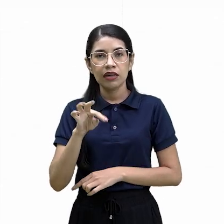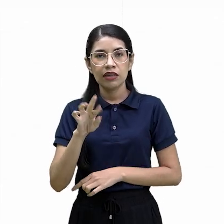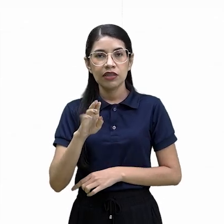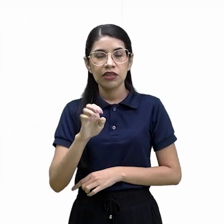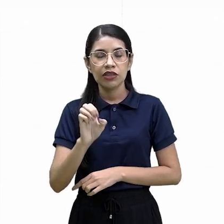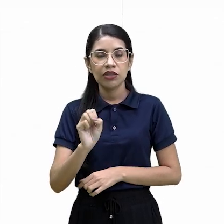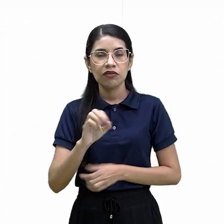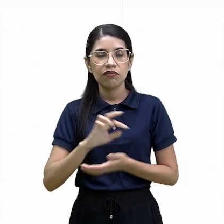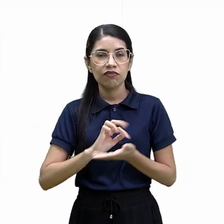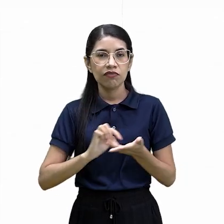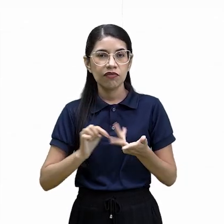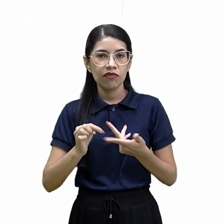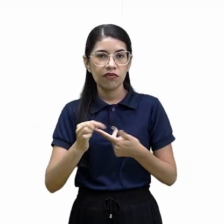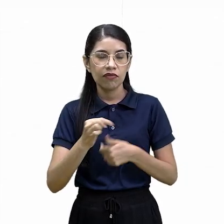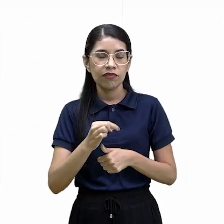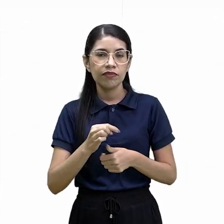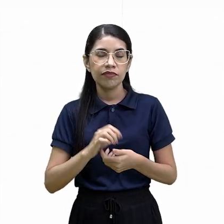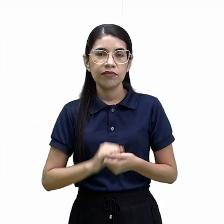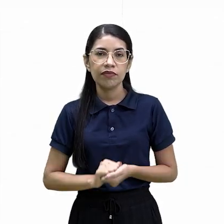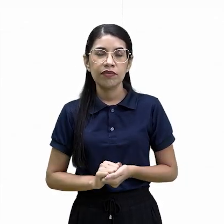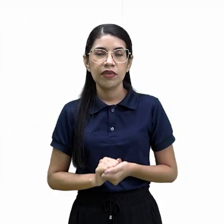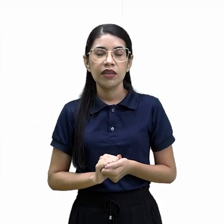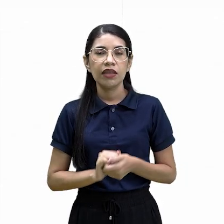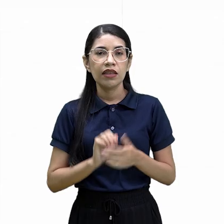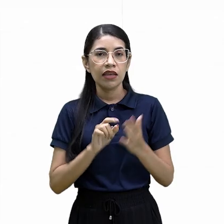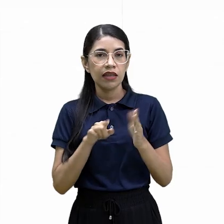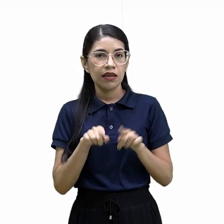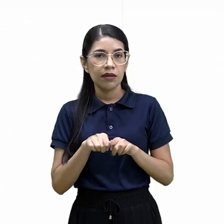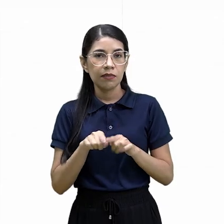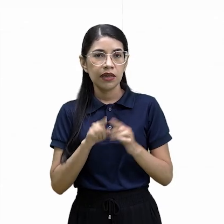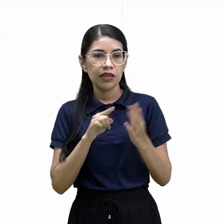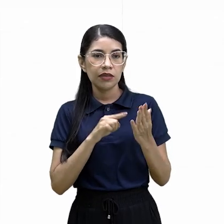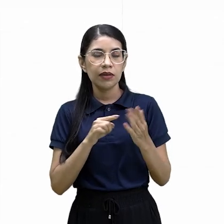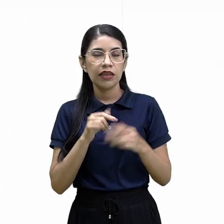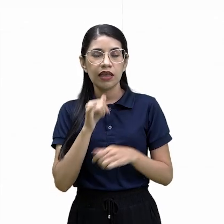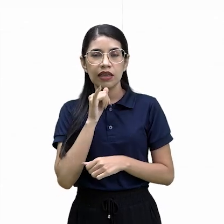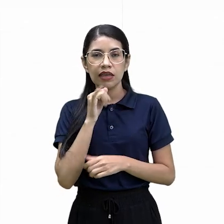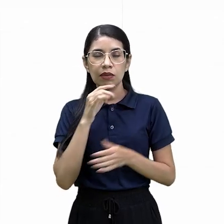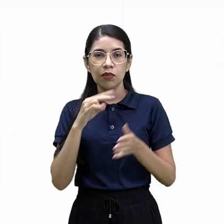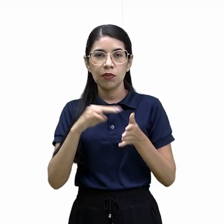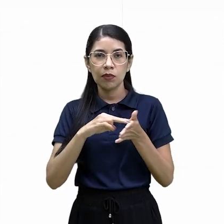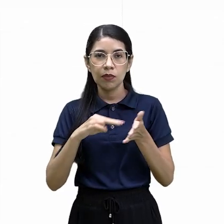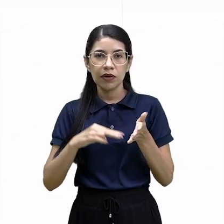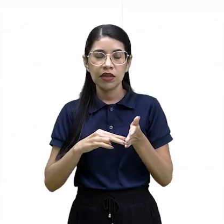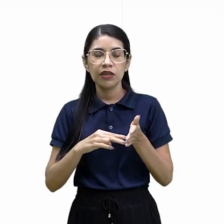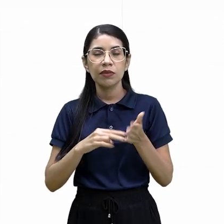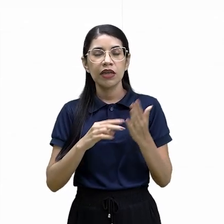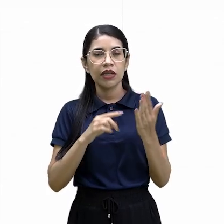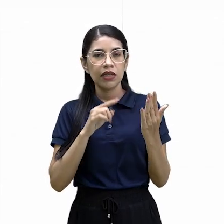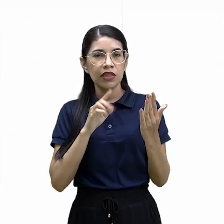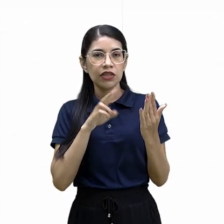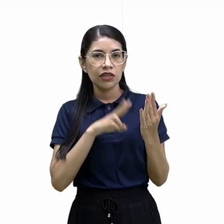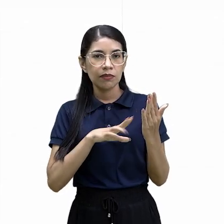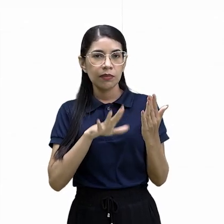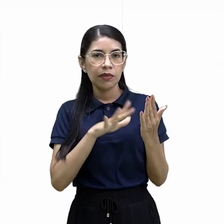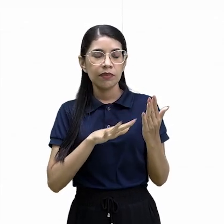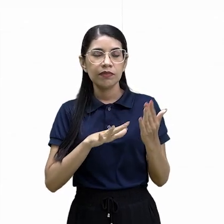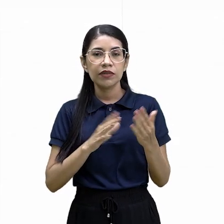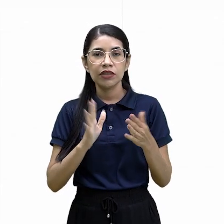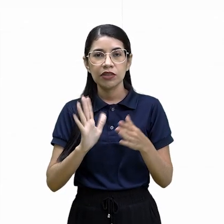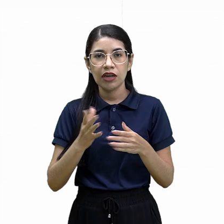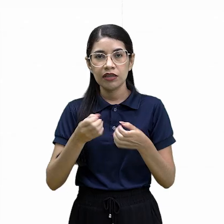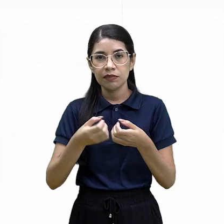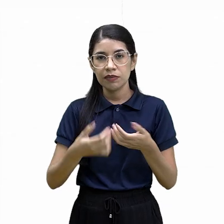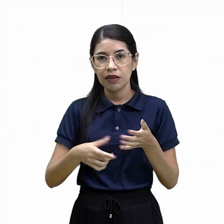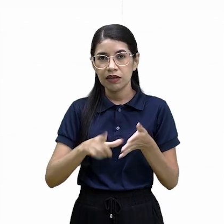lentes e espelhos. Então, temos os prismas e os espelhos. E, como eu falei para